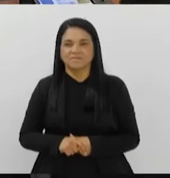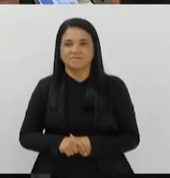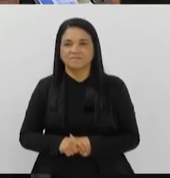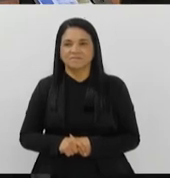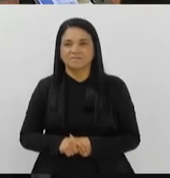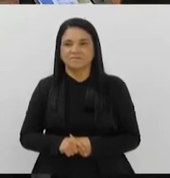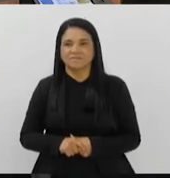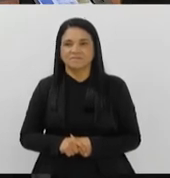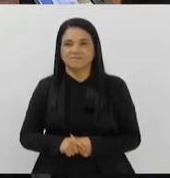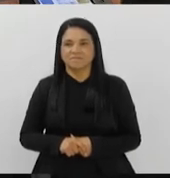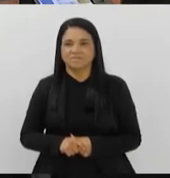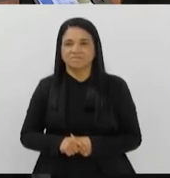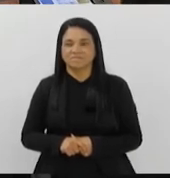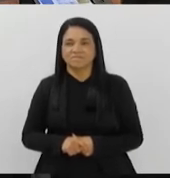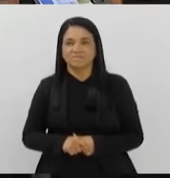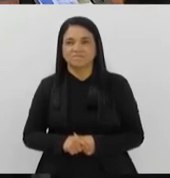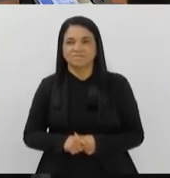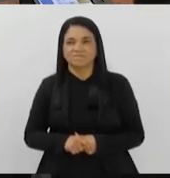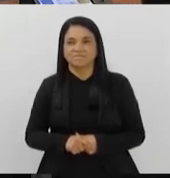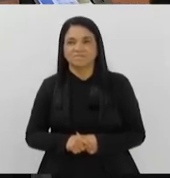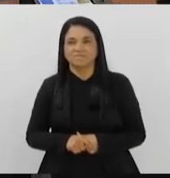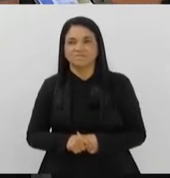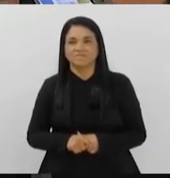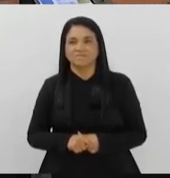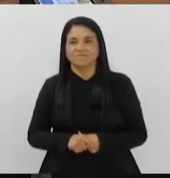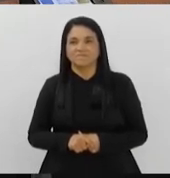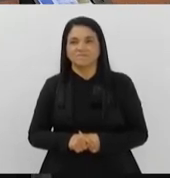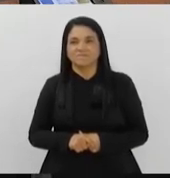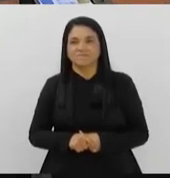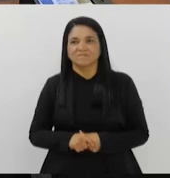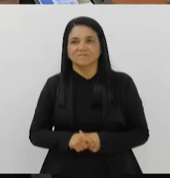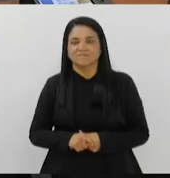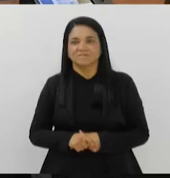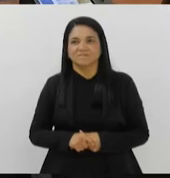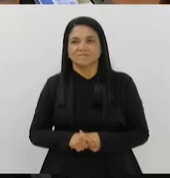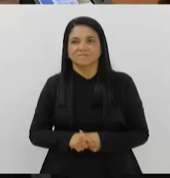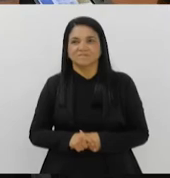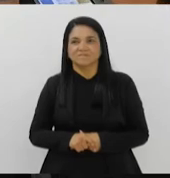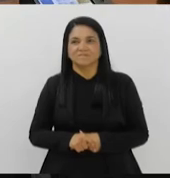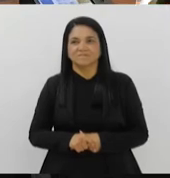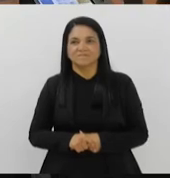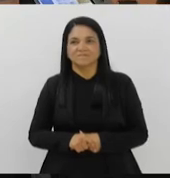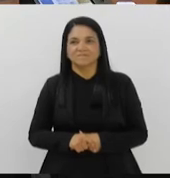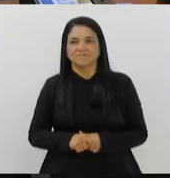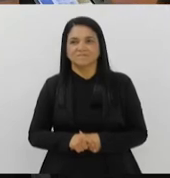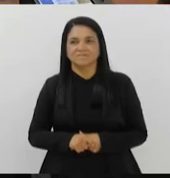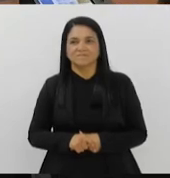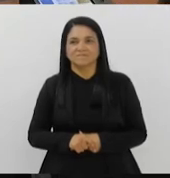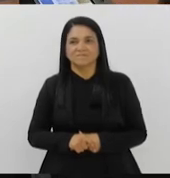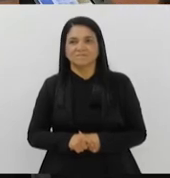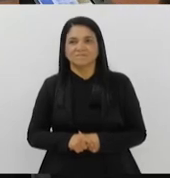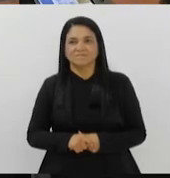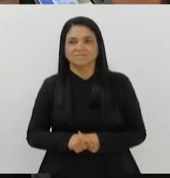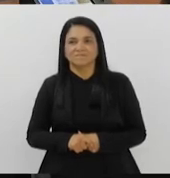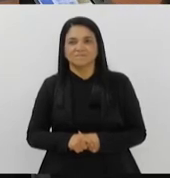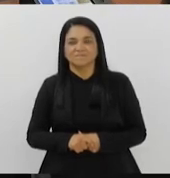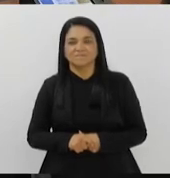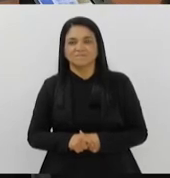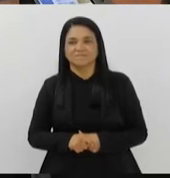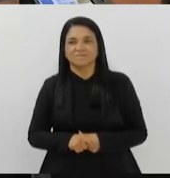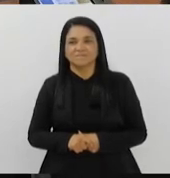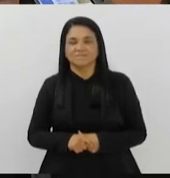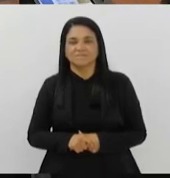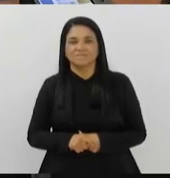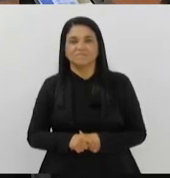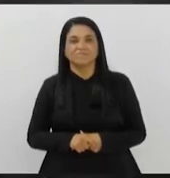está em paz. A hora que o microfone deixar a gente trabalhar, fica em paz. Está sem dinheiro para comprar computador aqui e microfone.